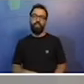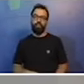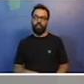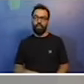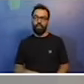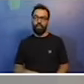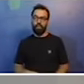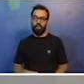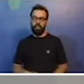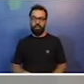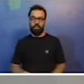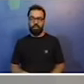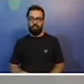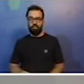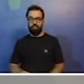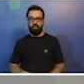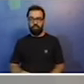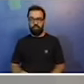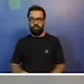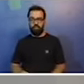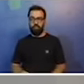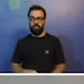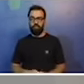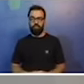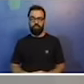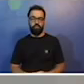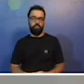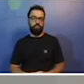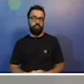fazemos análise morfológica. Aqui nós estamos na sintaxe.